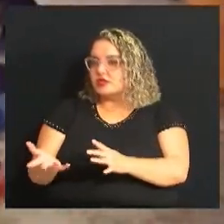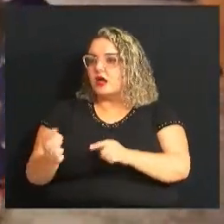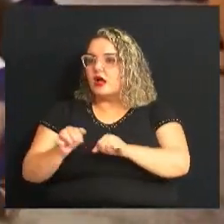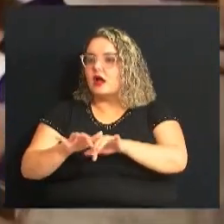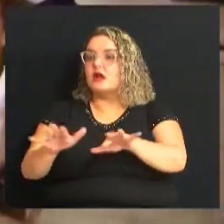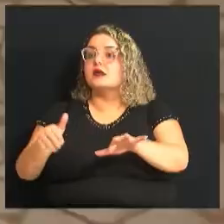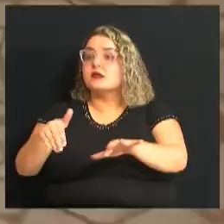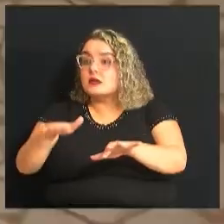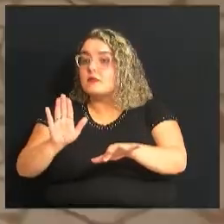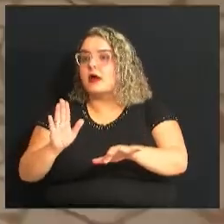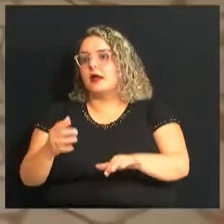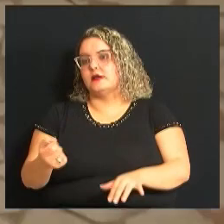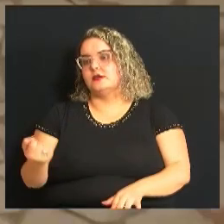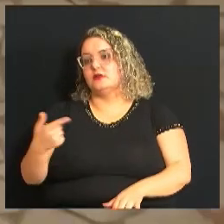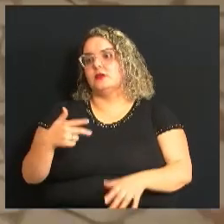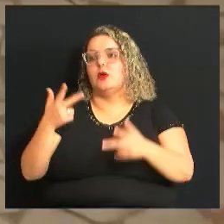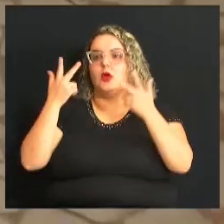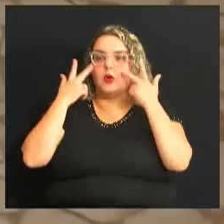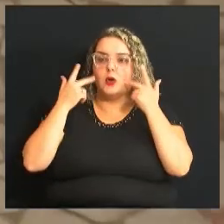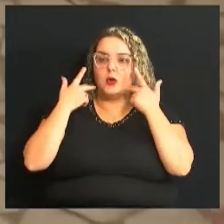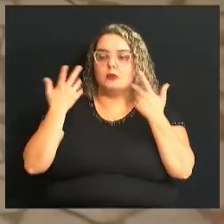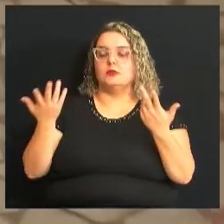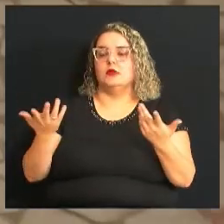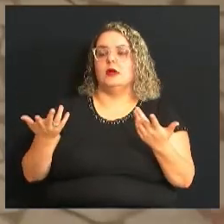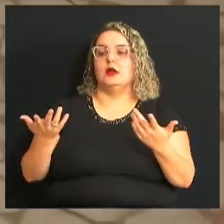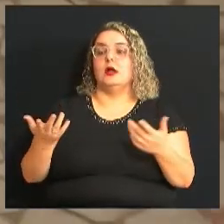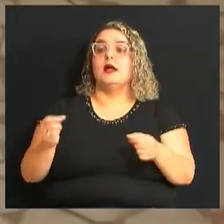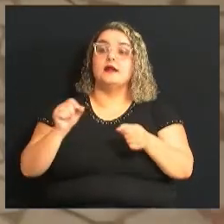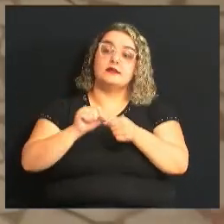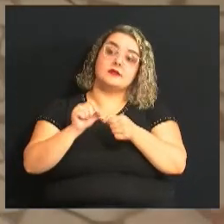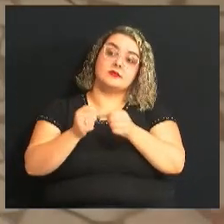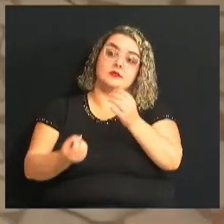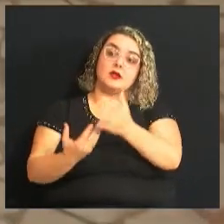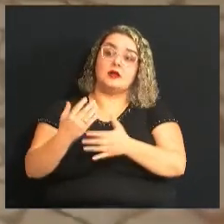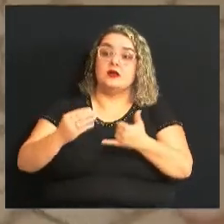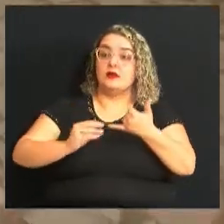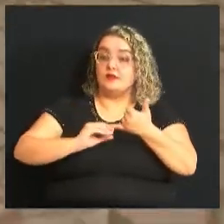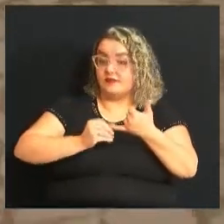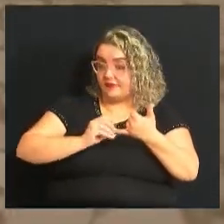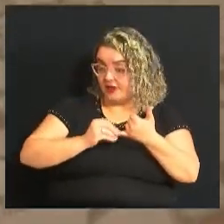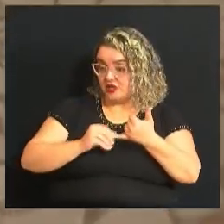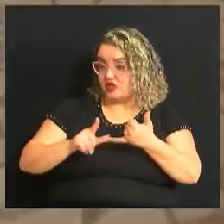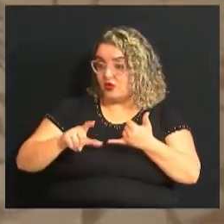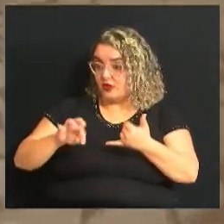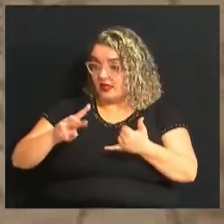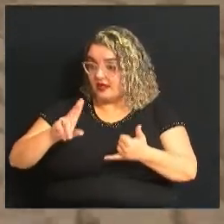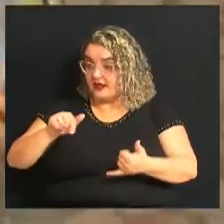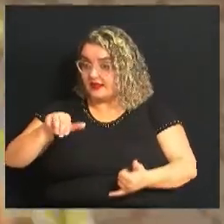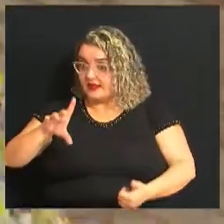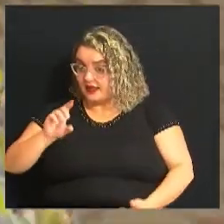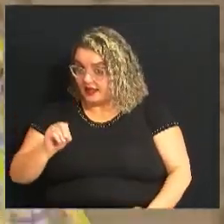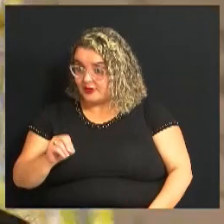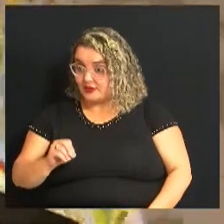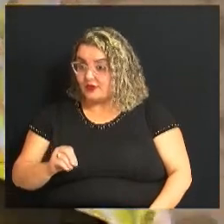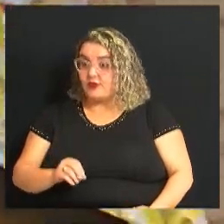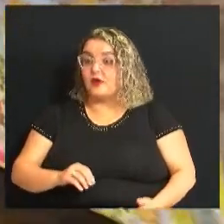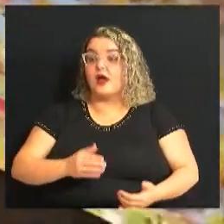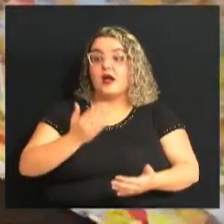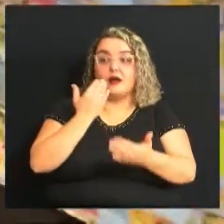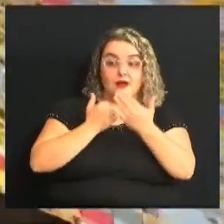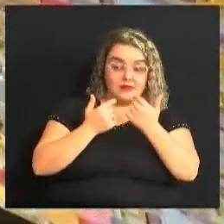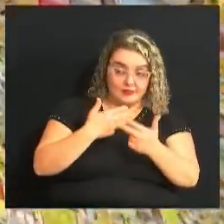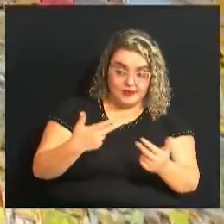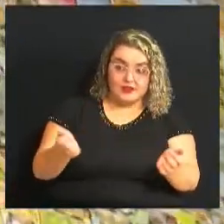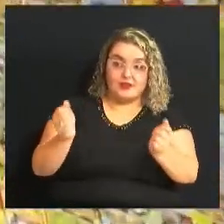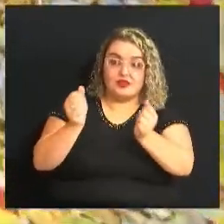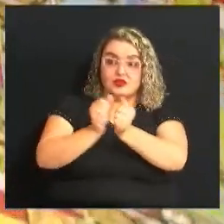além, né? Aí criamos o projeto Feijão Letrado, que mistura a comida, né, com a leitura, né? E esse